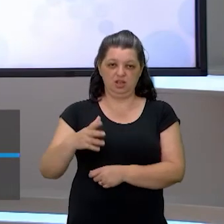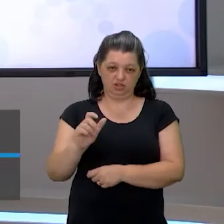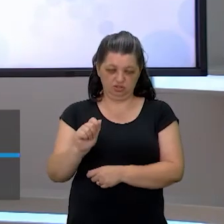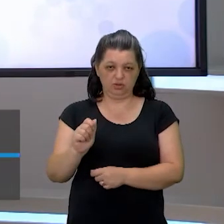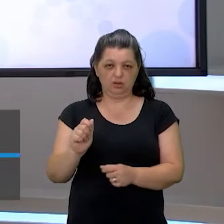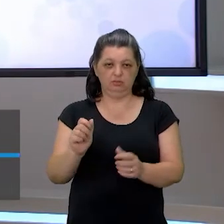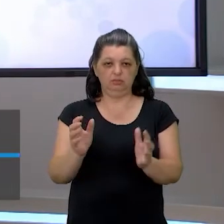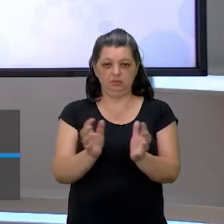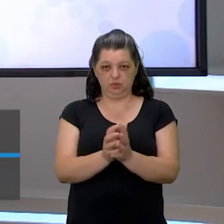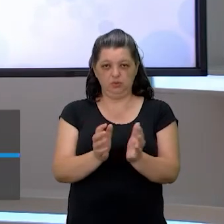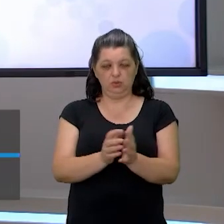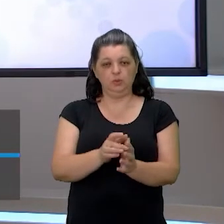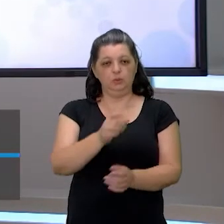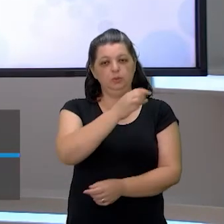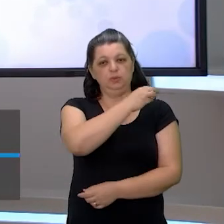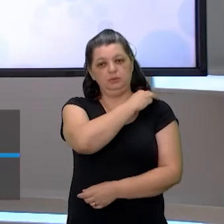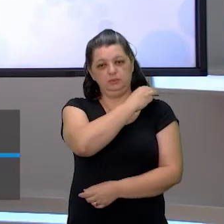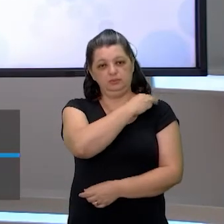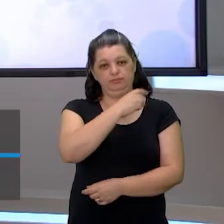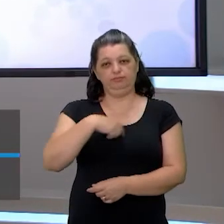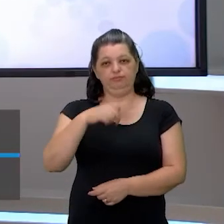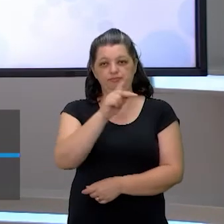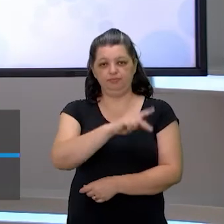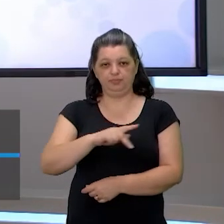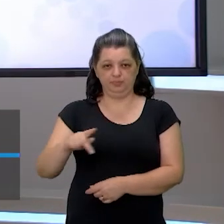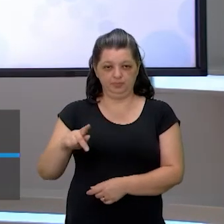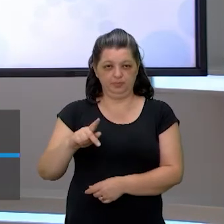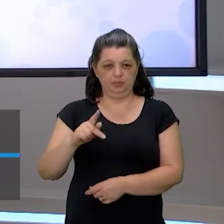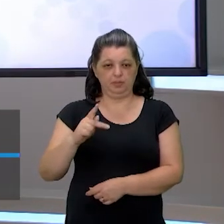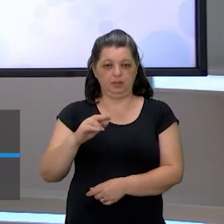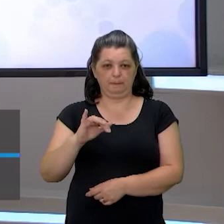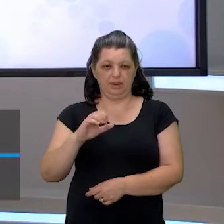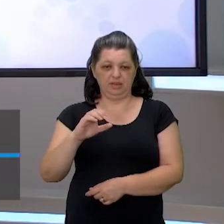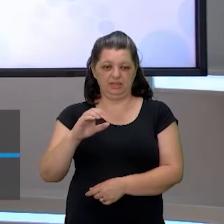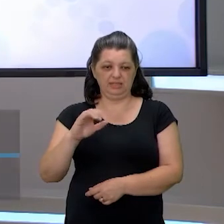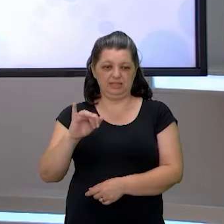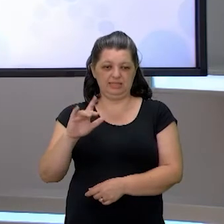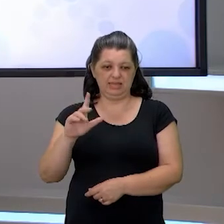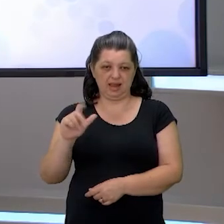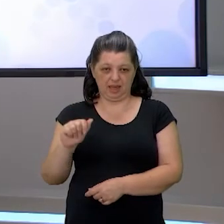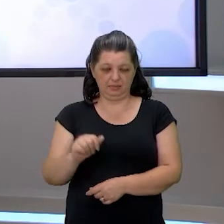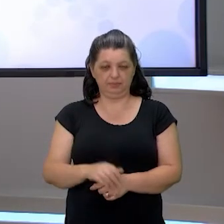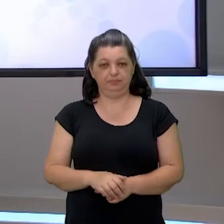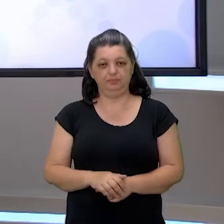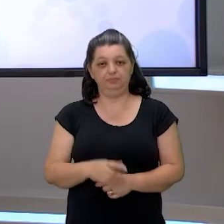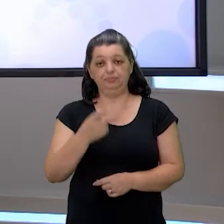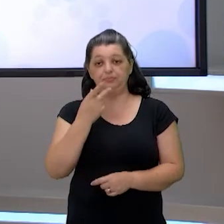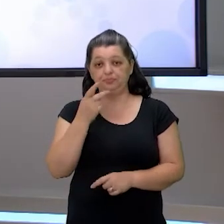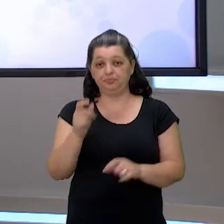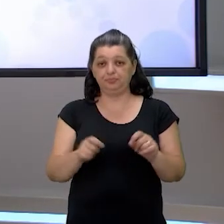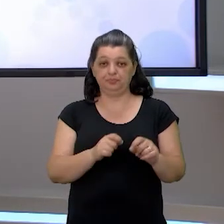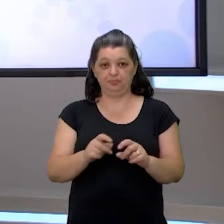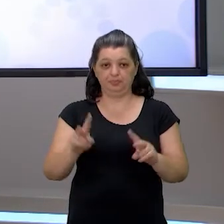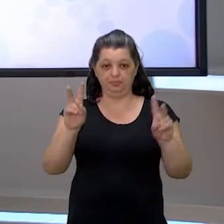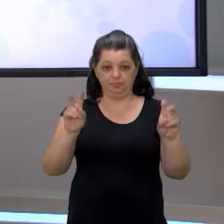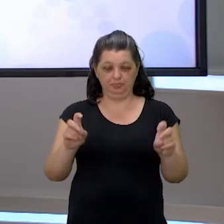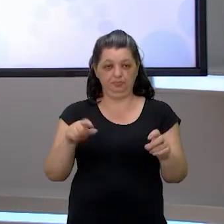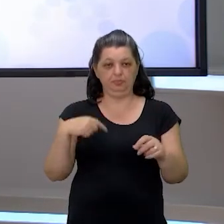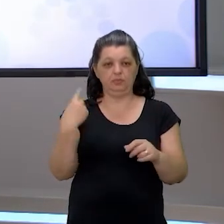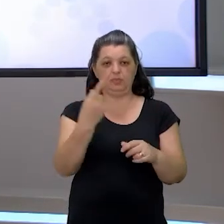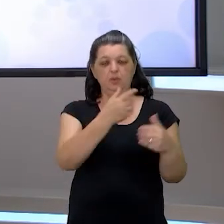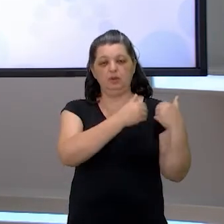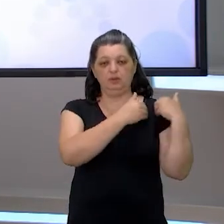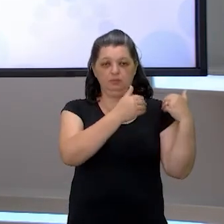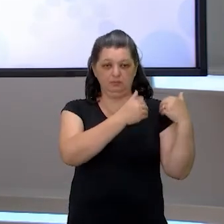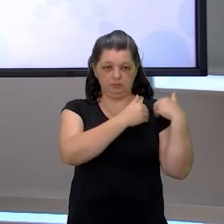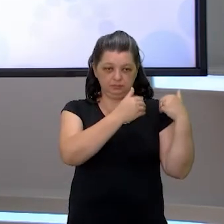ensino médio. Eu sou a professora Priscila e hoje a gente vai falar um pouquinho aí a respeito do nosso papel